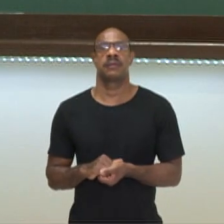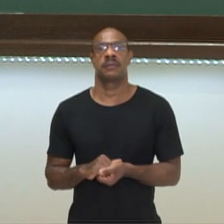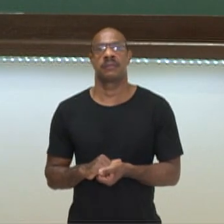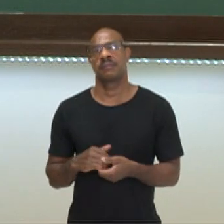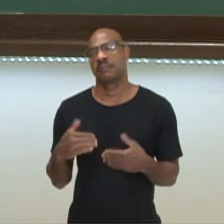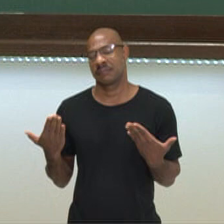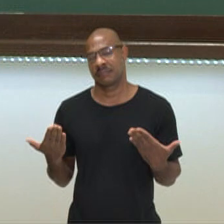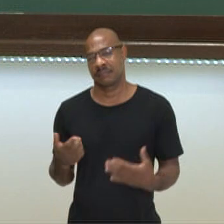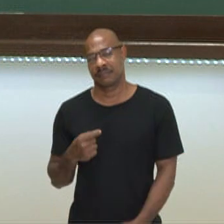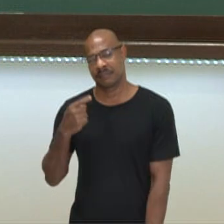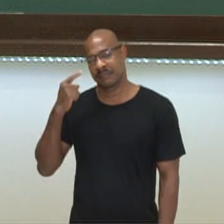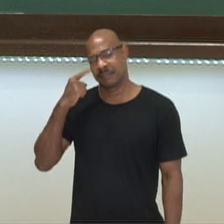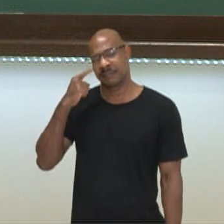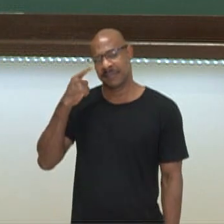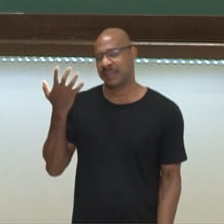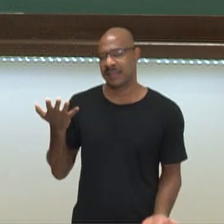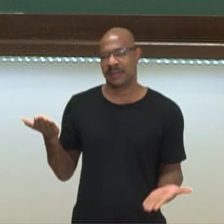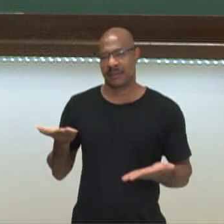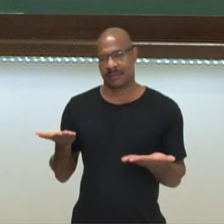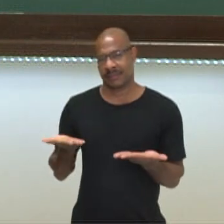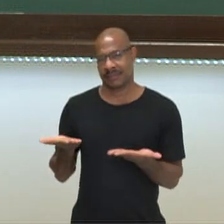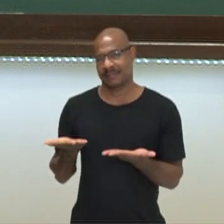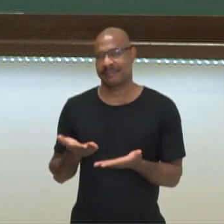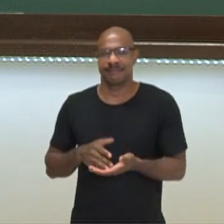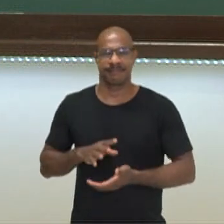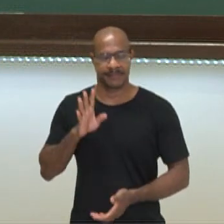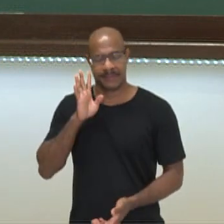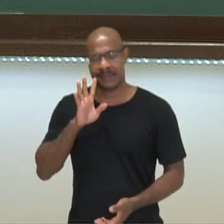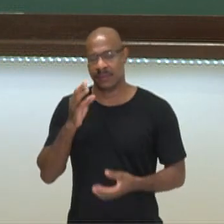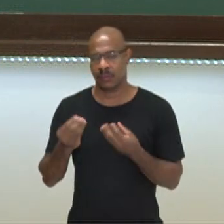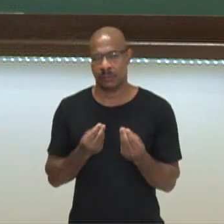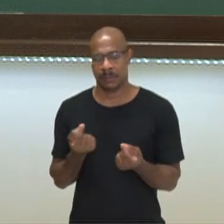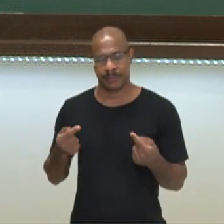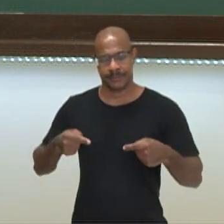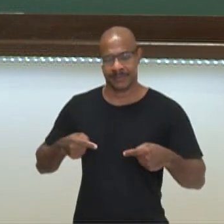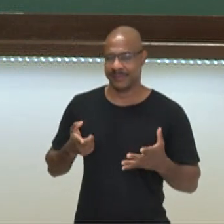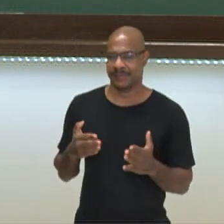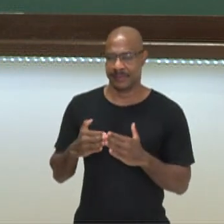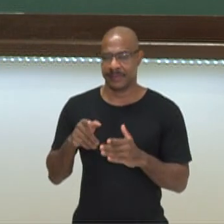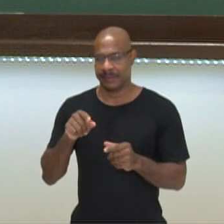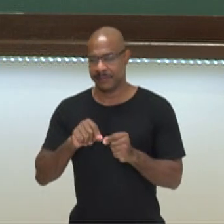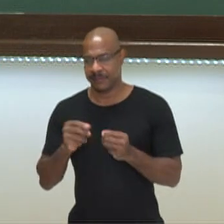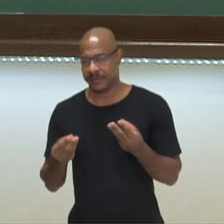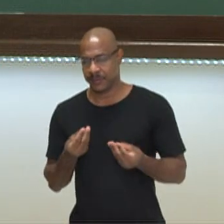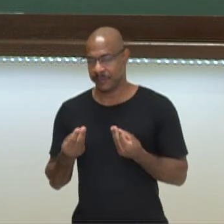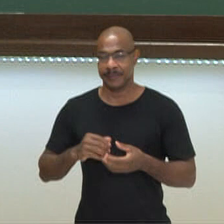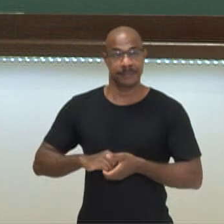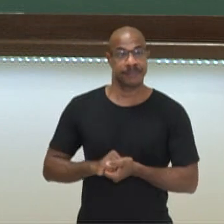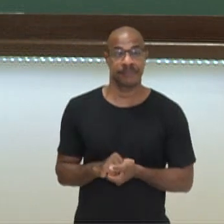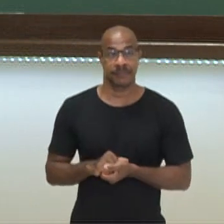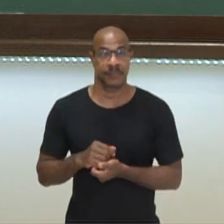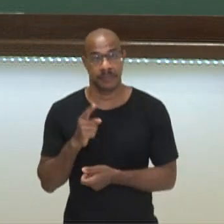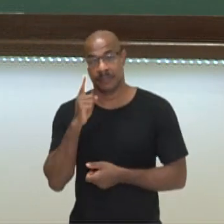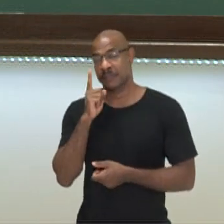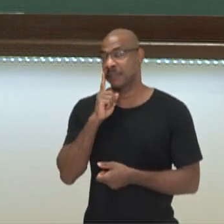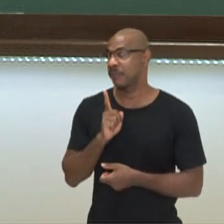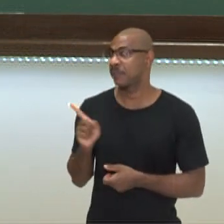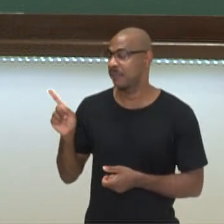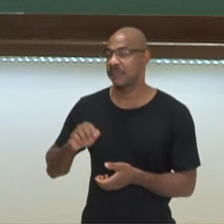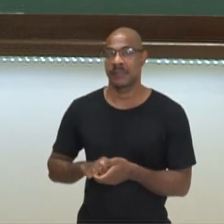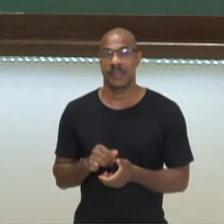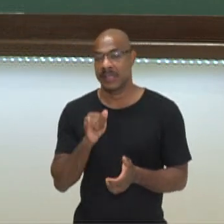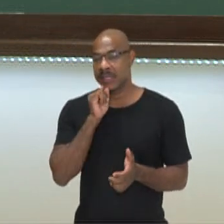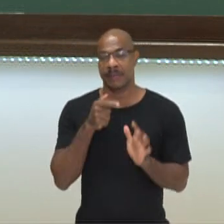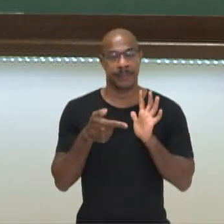E aí, pensaram num probleminha aí bem bacana para poder desafiar aí em casa? Olha lá, vou trazer um exemplo